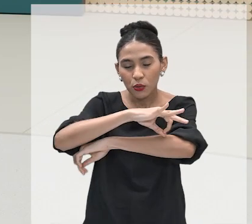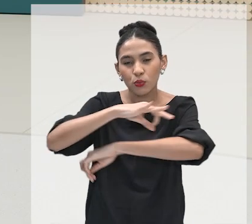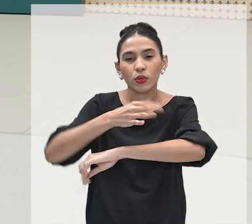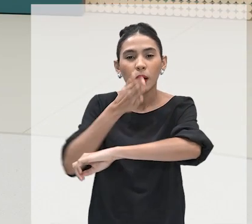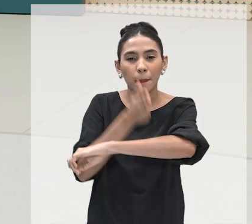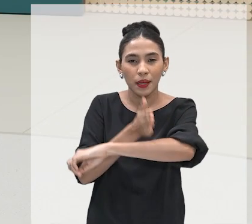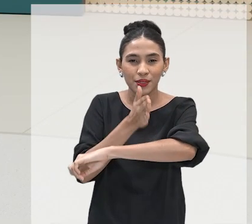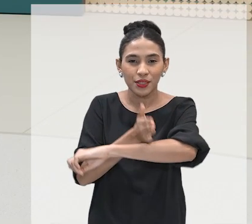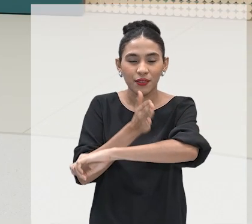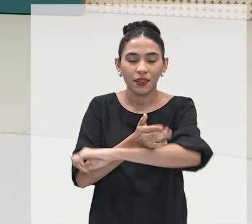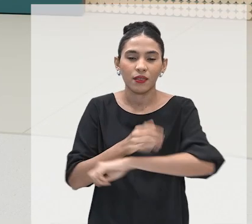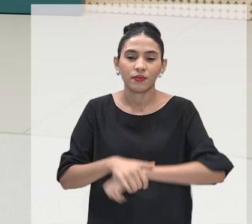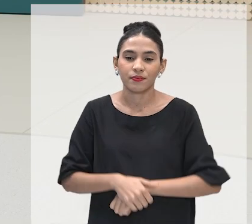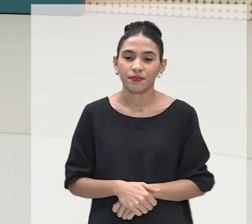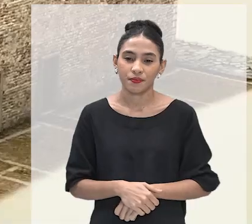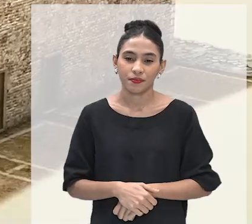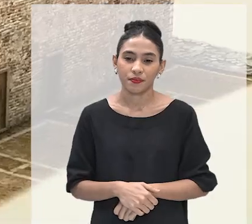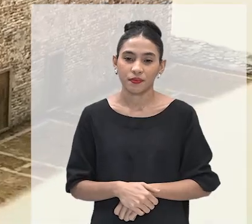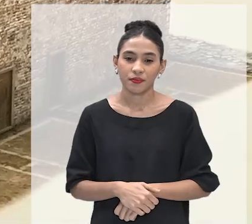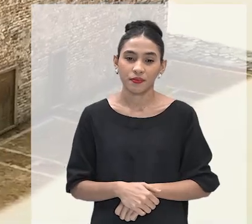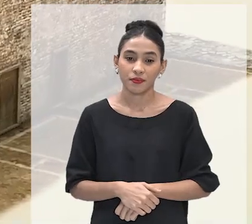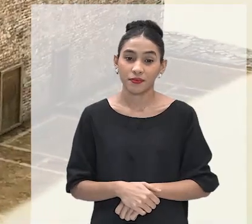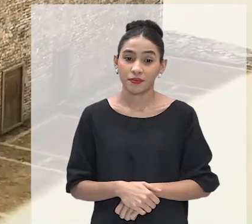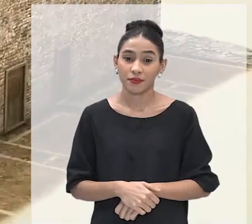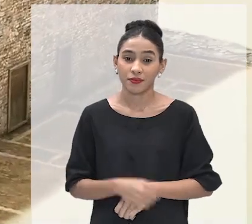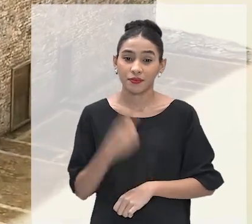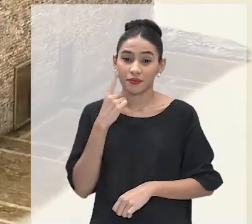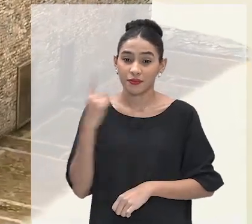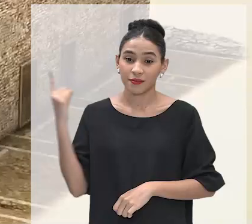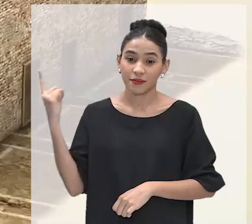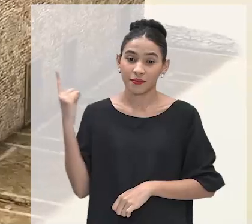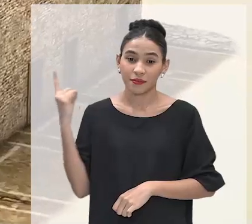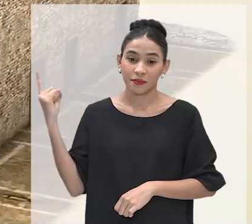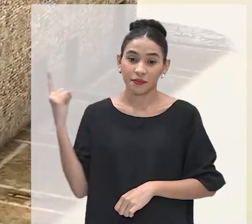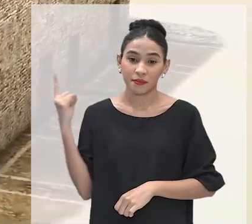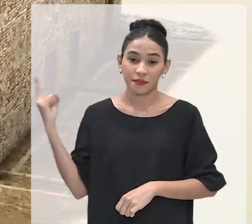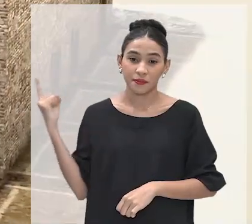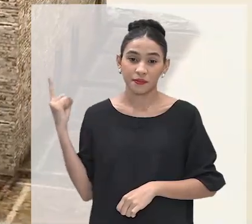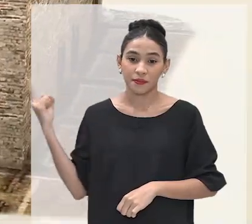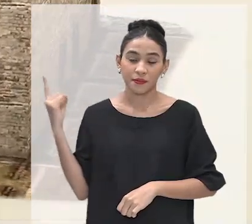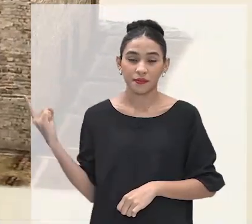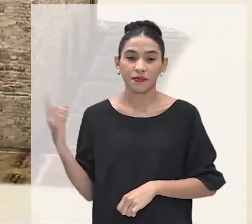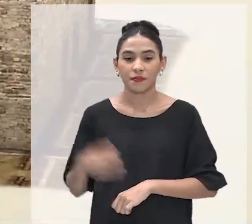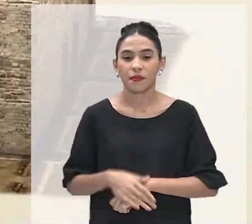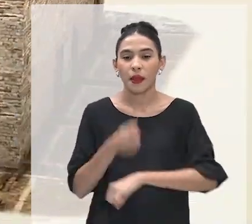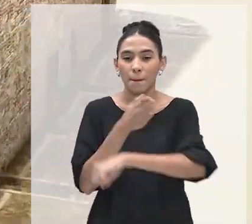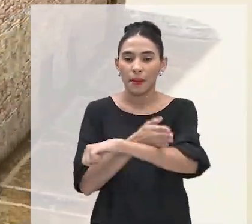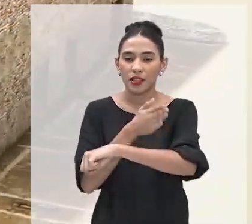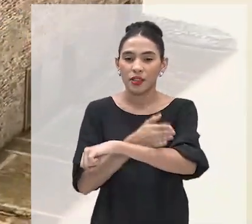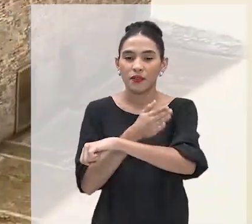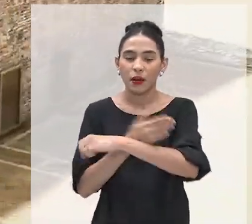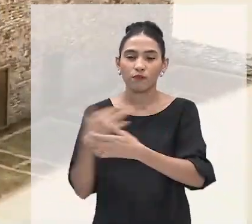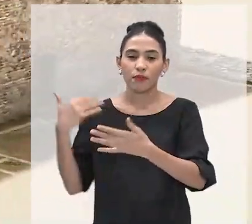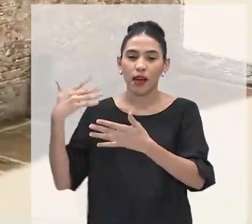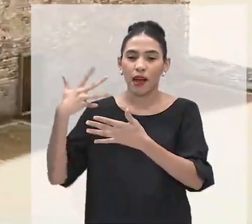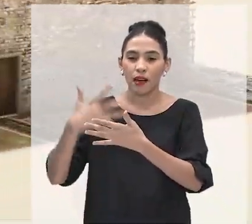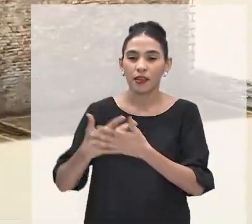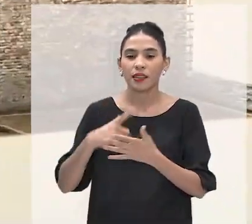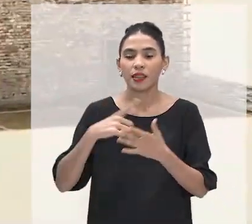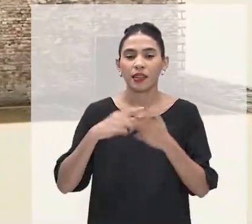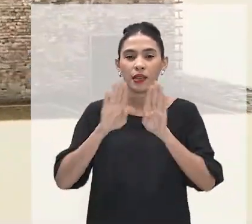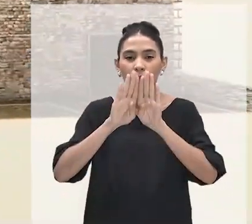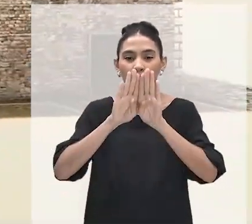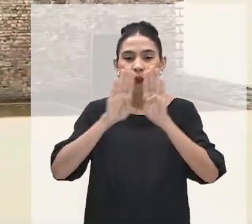trouxe aqui para vocês, olha aqui, essa arquitetura bem medieval, tá? Com as paredes